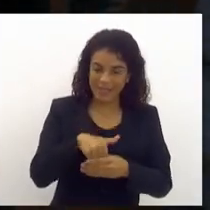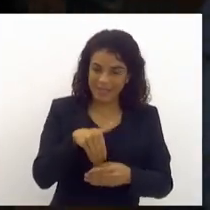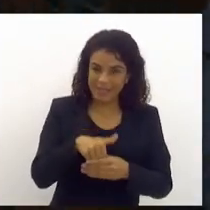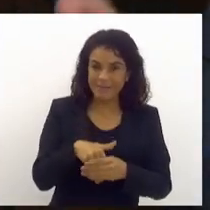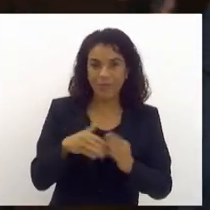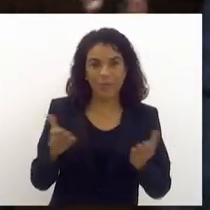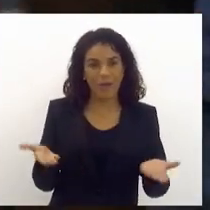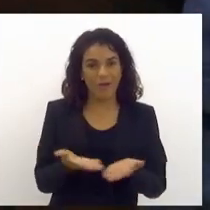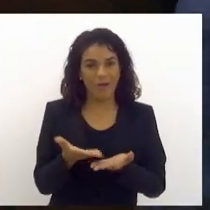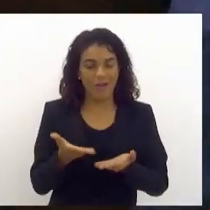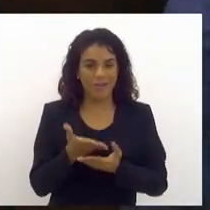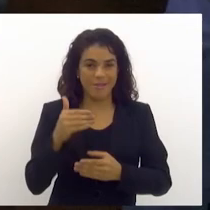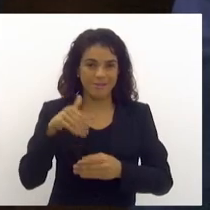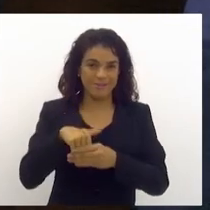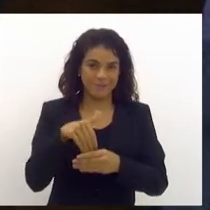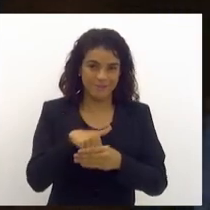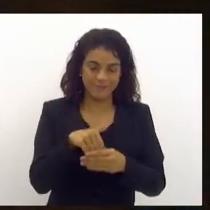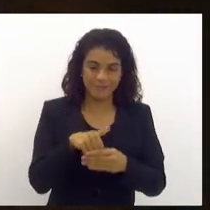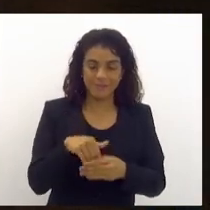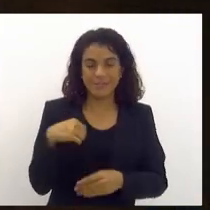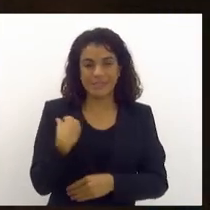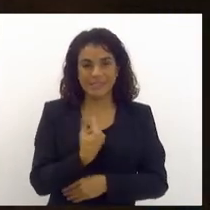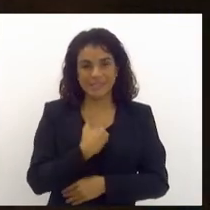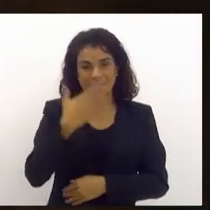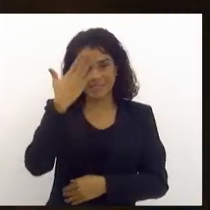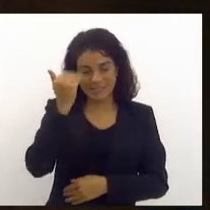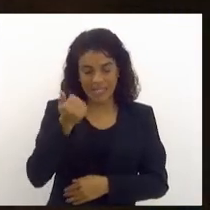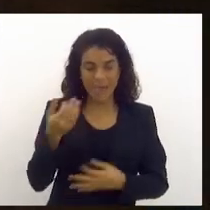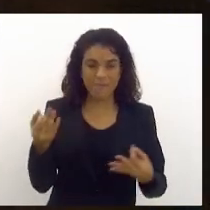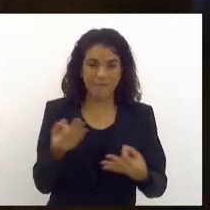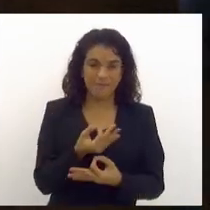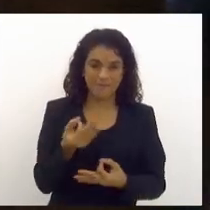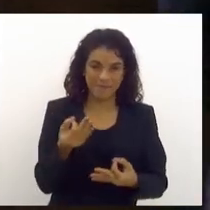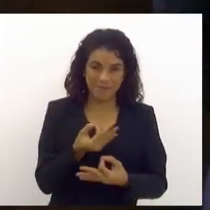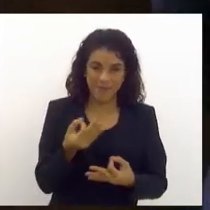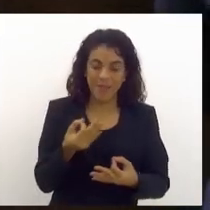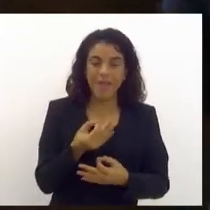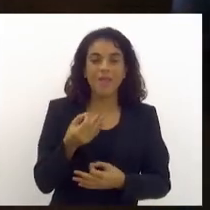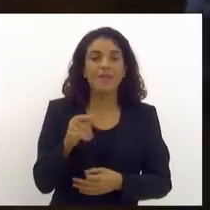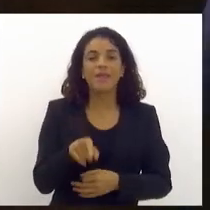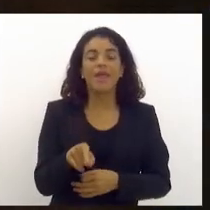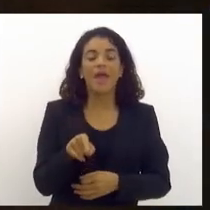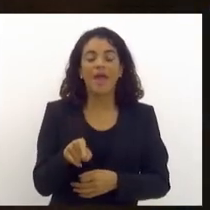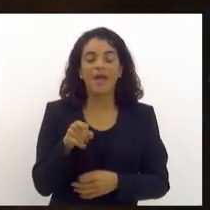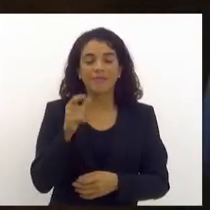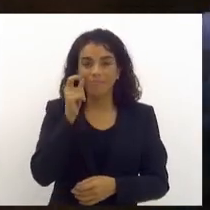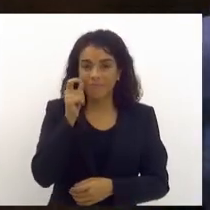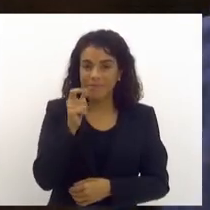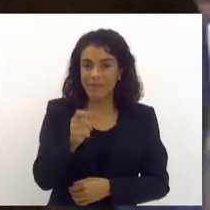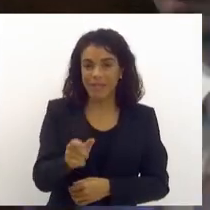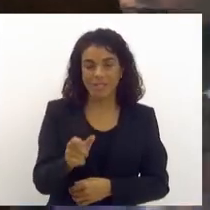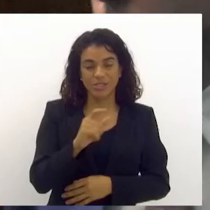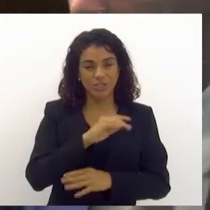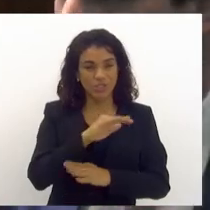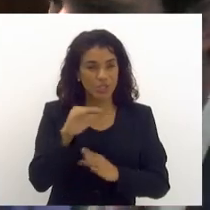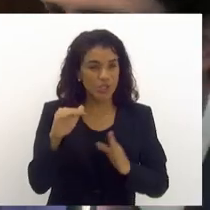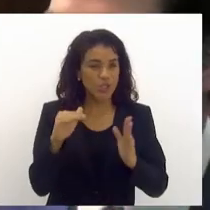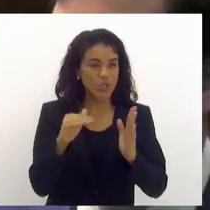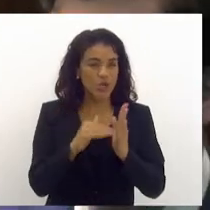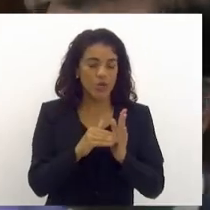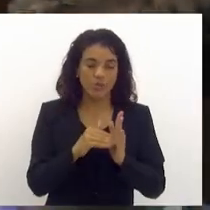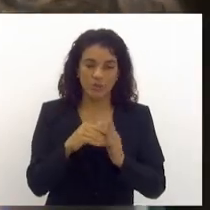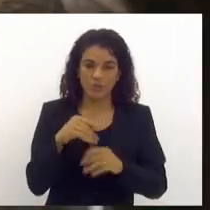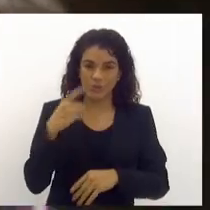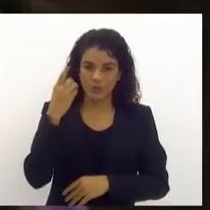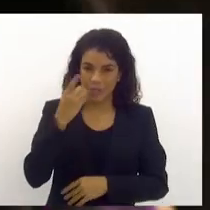está sendo. E a gente sabe perfeitamente que é uma matéria de interesse de todos os